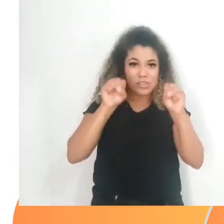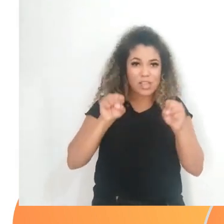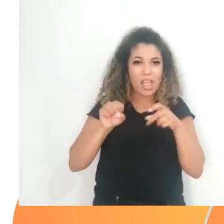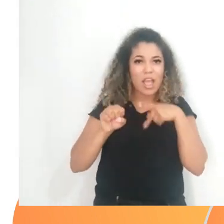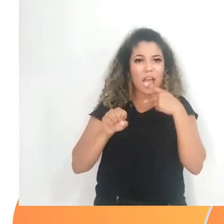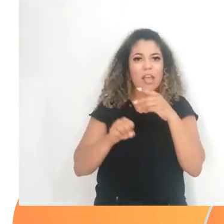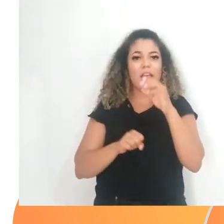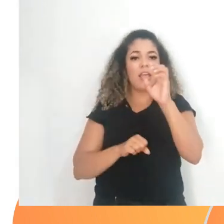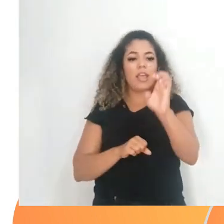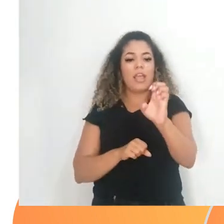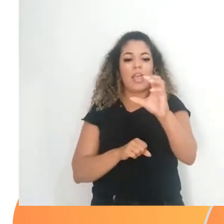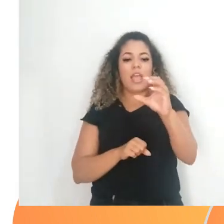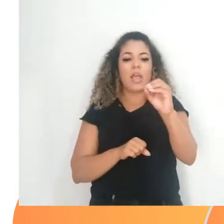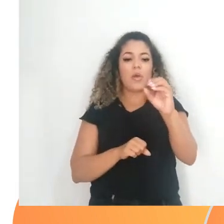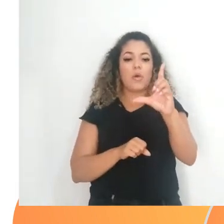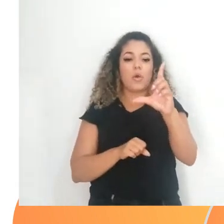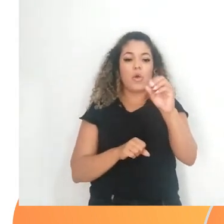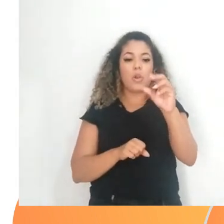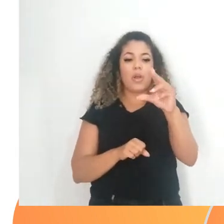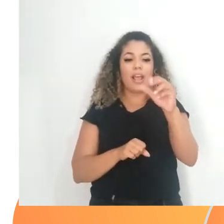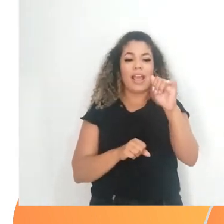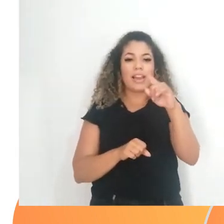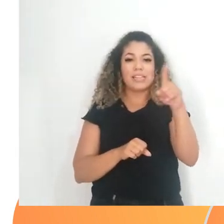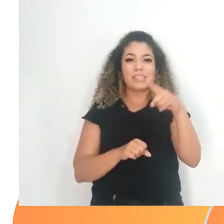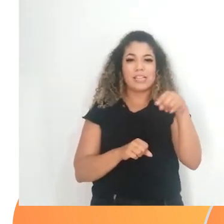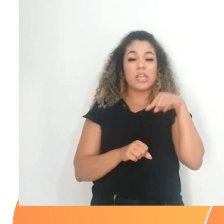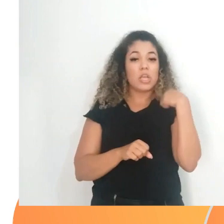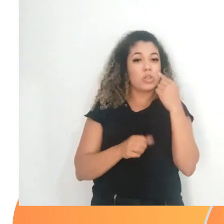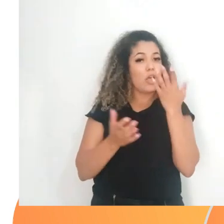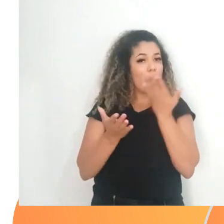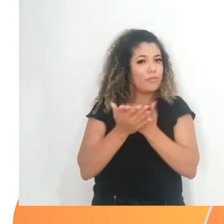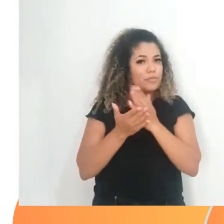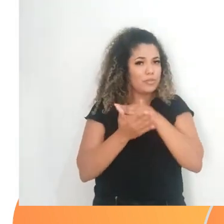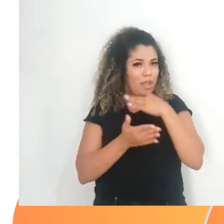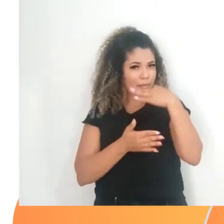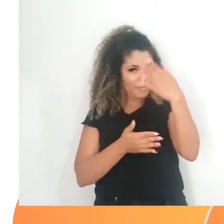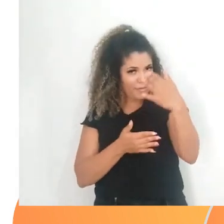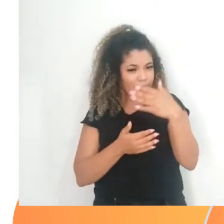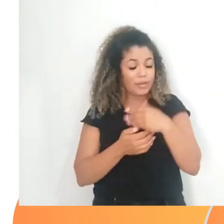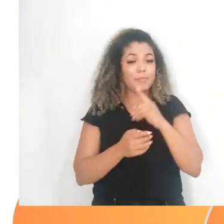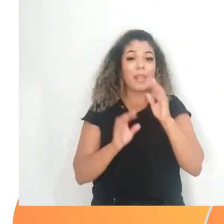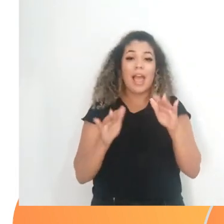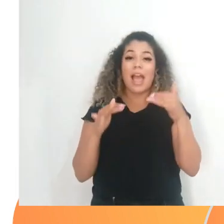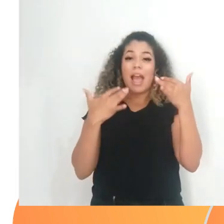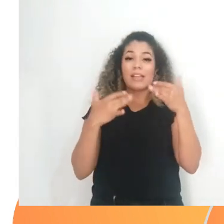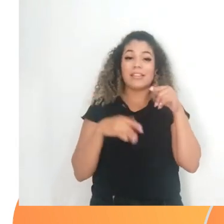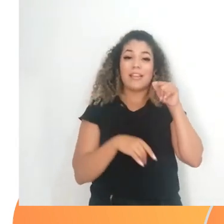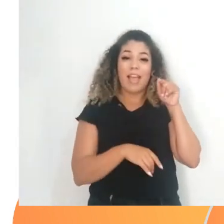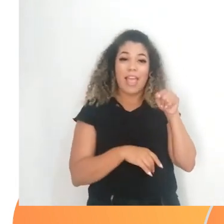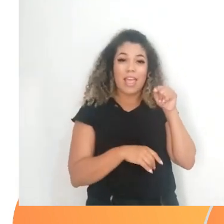chamado ecolocalização, que é um sisteminha que nós vamos estudar mais à frente. Atenção!